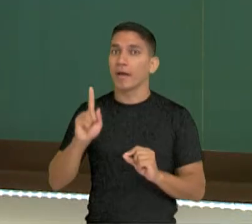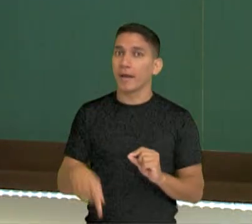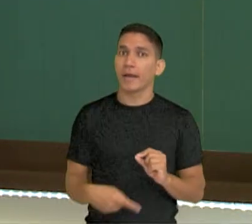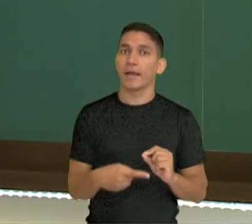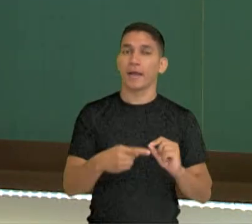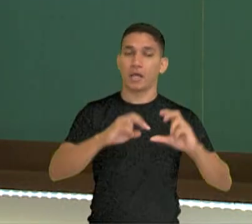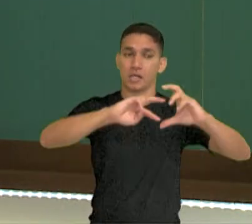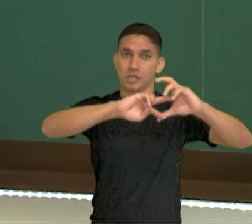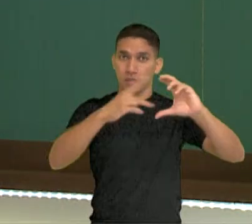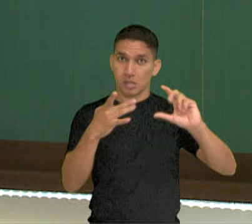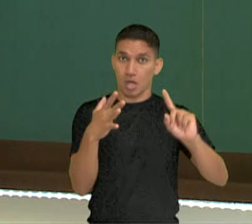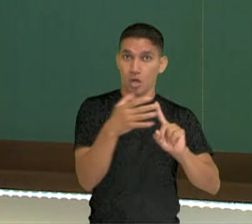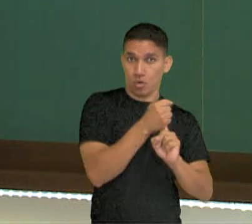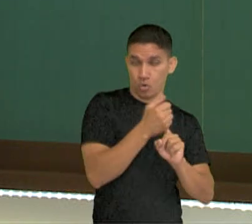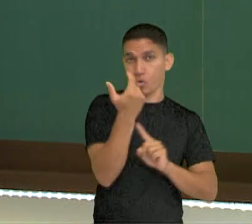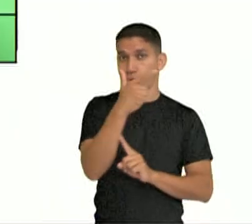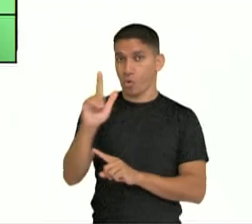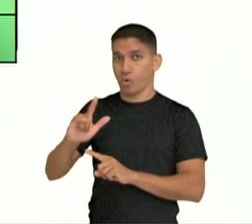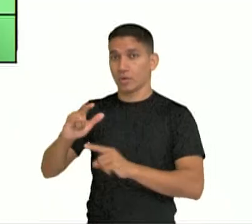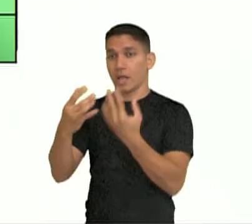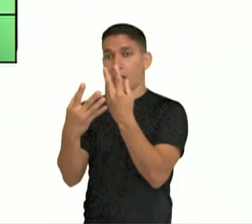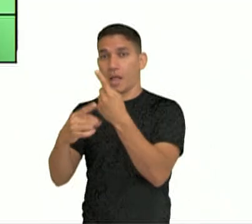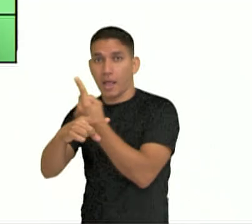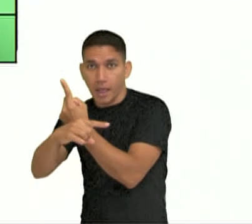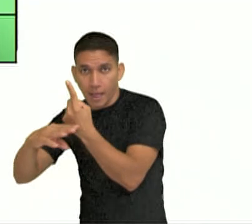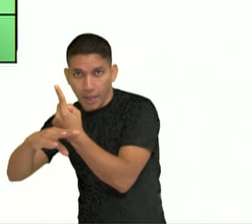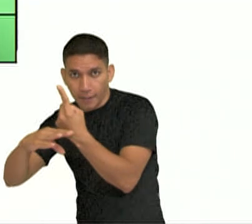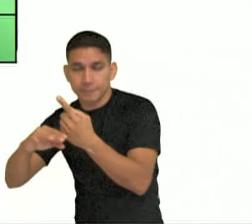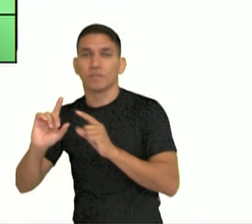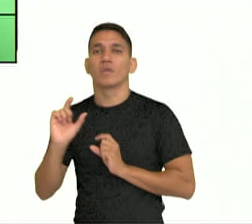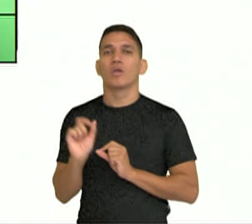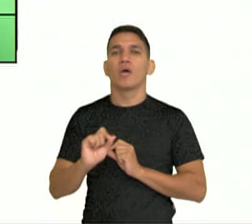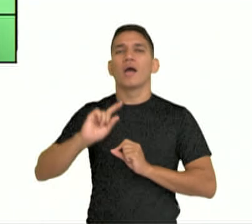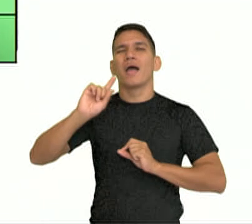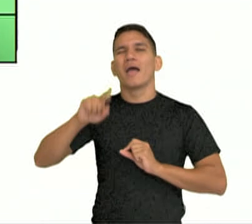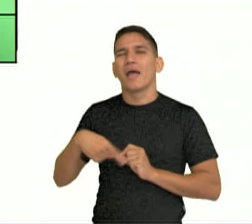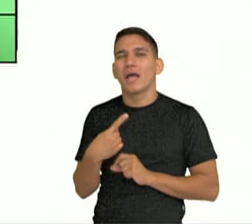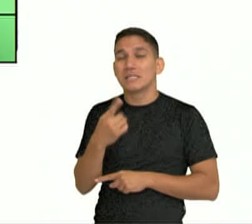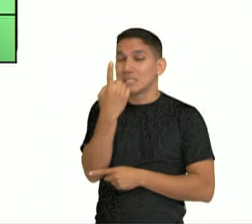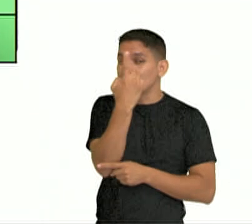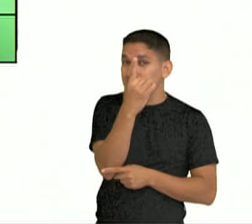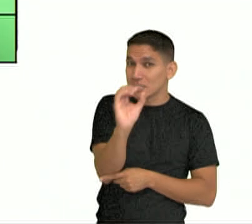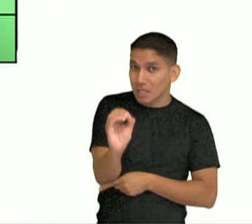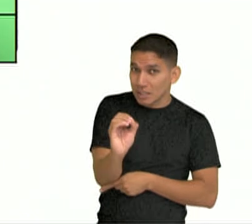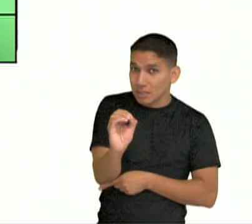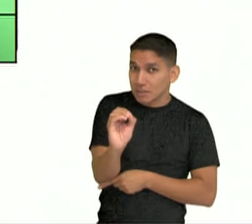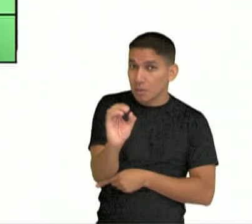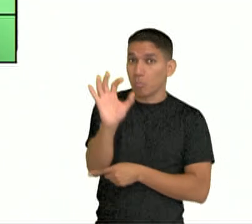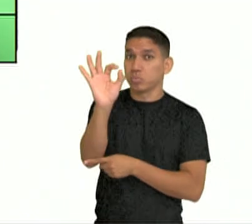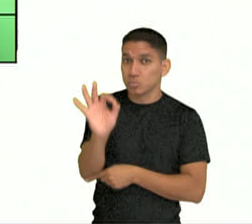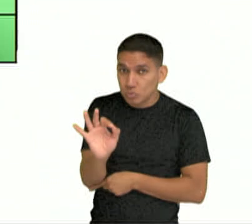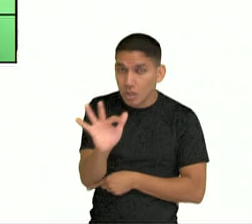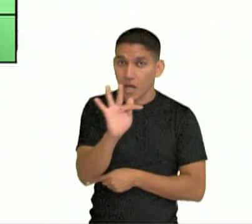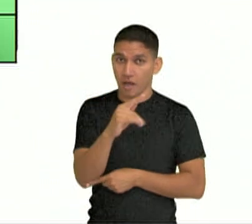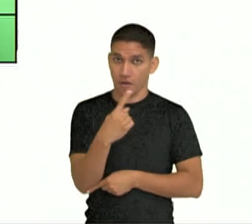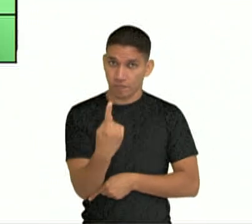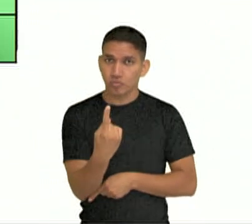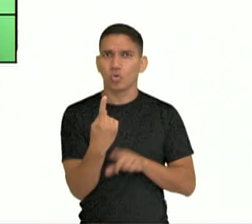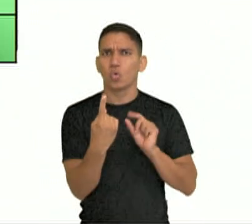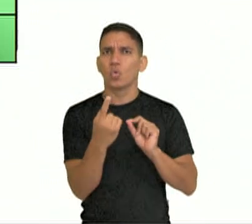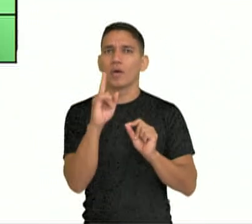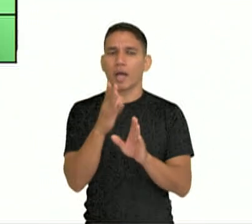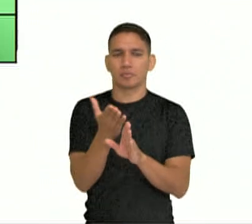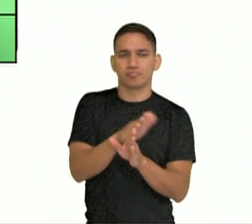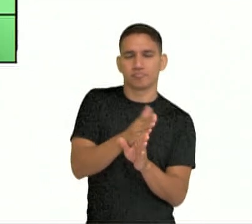outro homozigoto dominante. Quando eu faço o cruzamento, eu vou ter 100% da geração F1 de híbrida, ou seja,